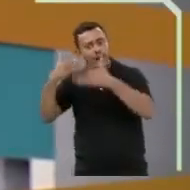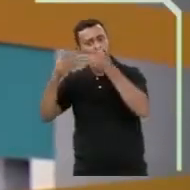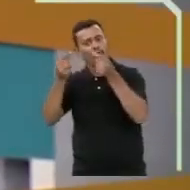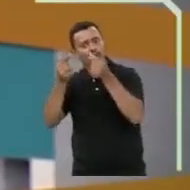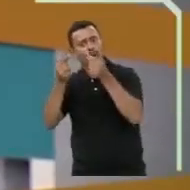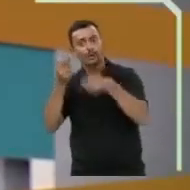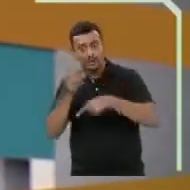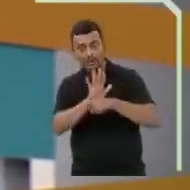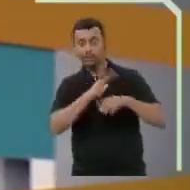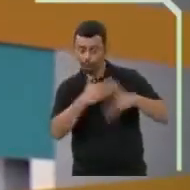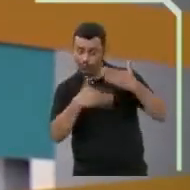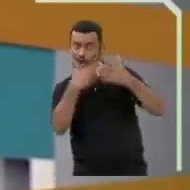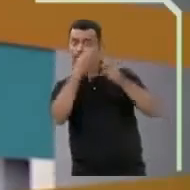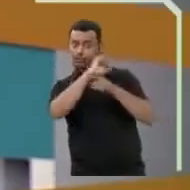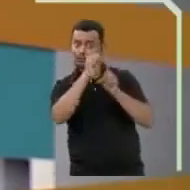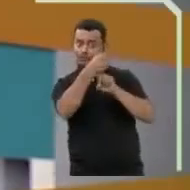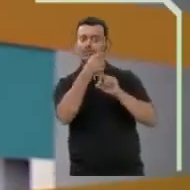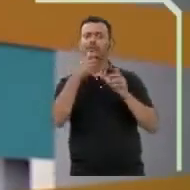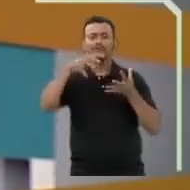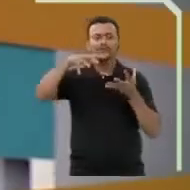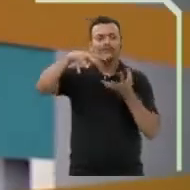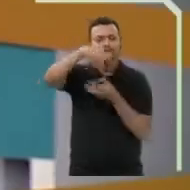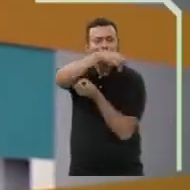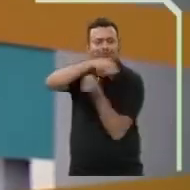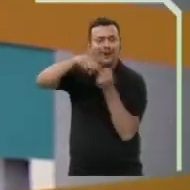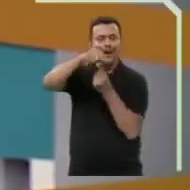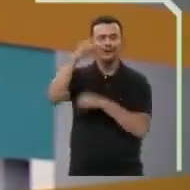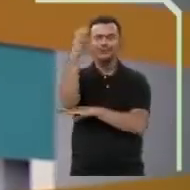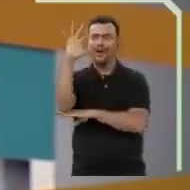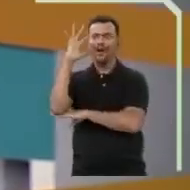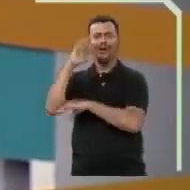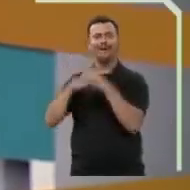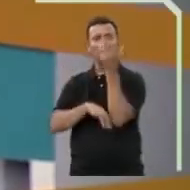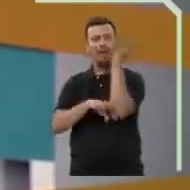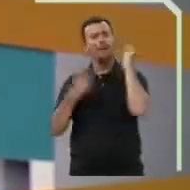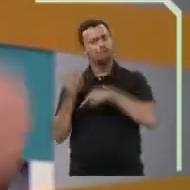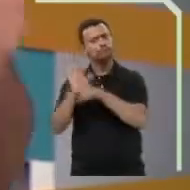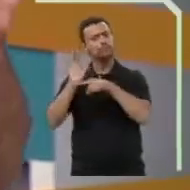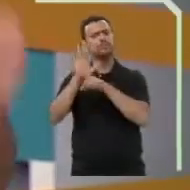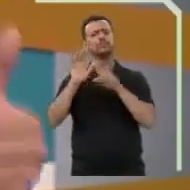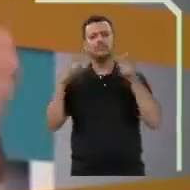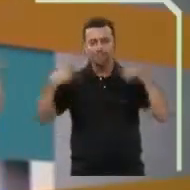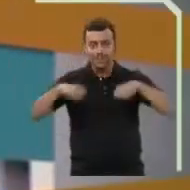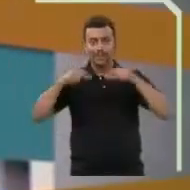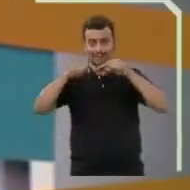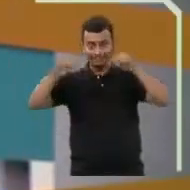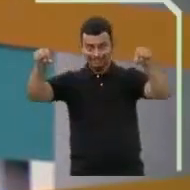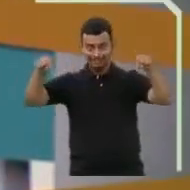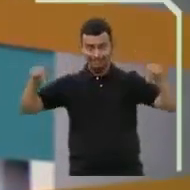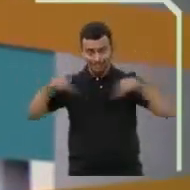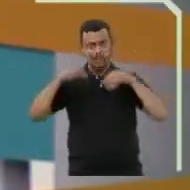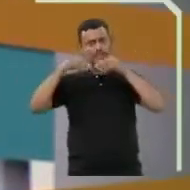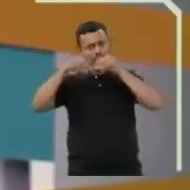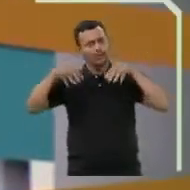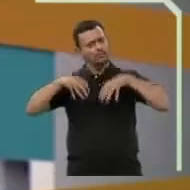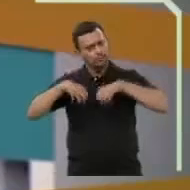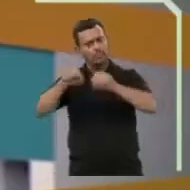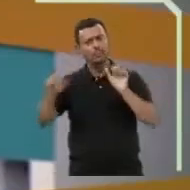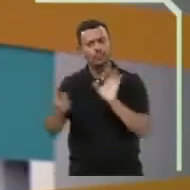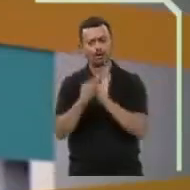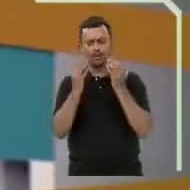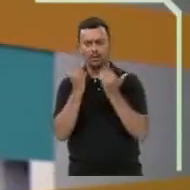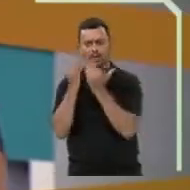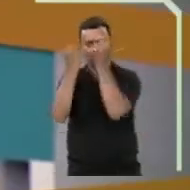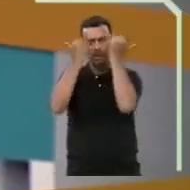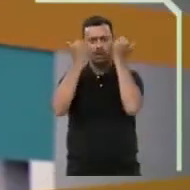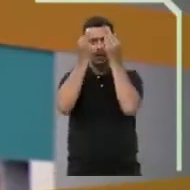desenvolvimento social, com sustentabilidade ambiental. Isso passa pela demarcação de todas as terras indígenas e